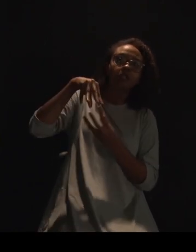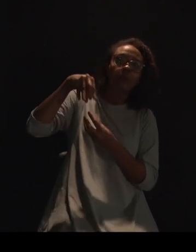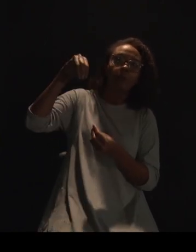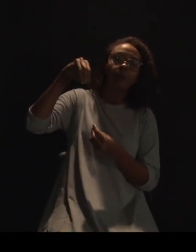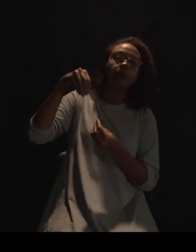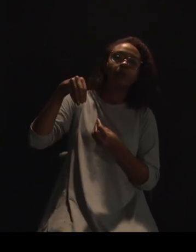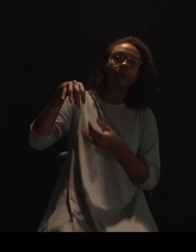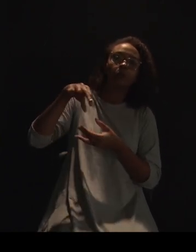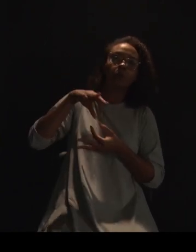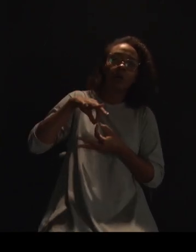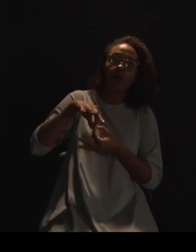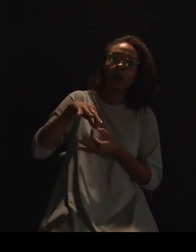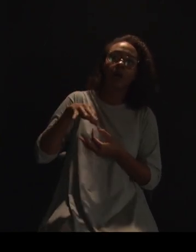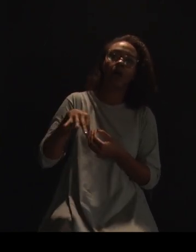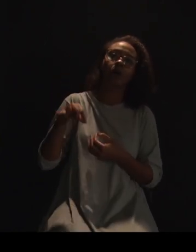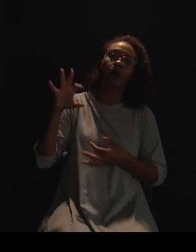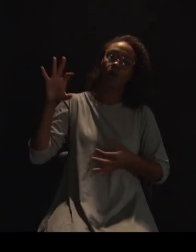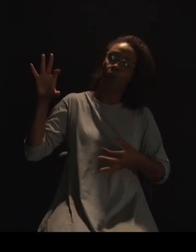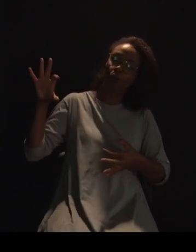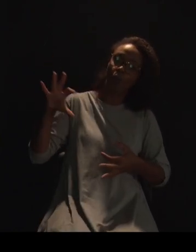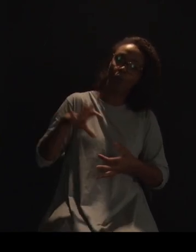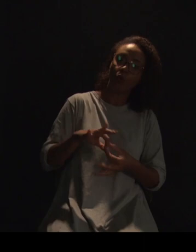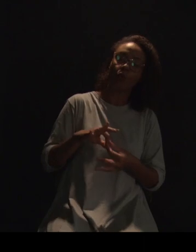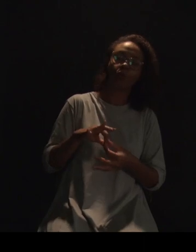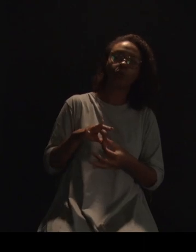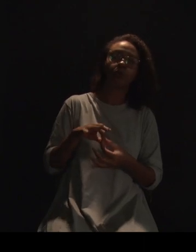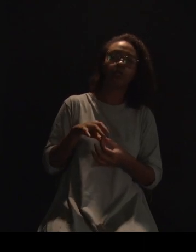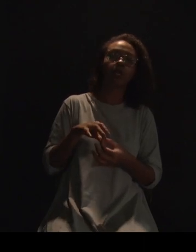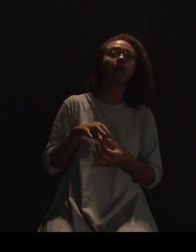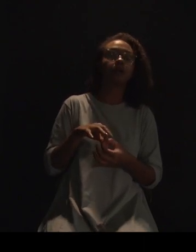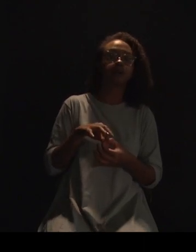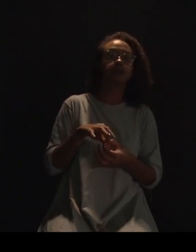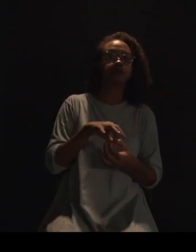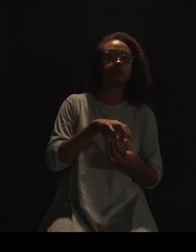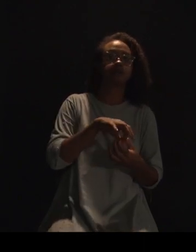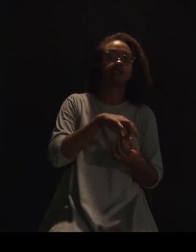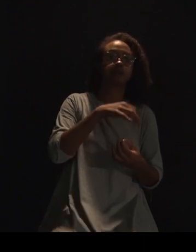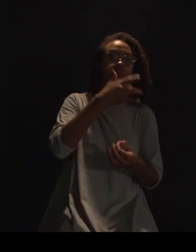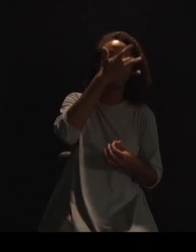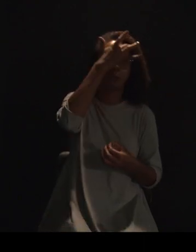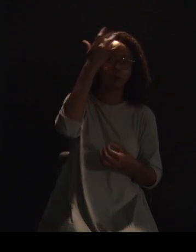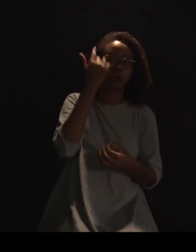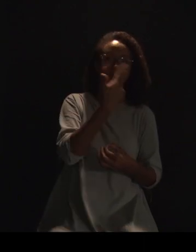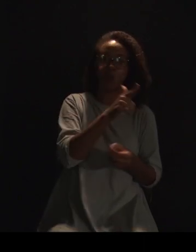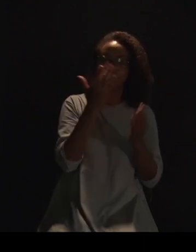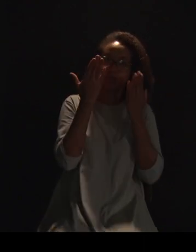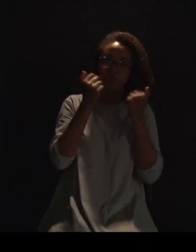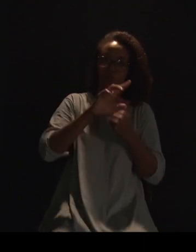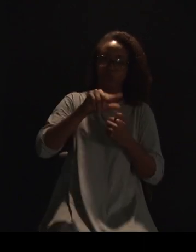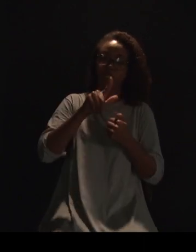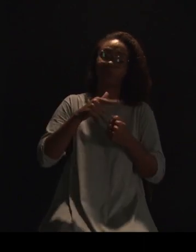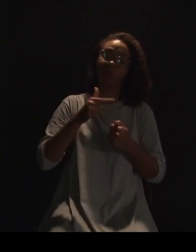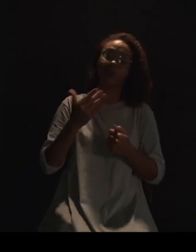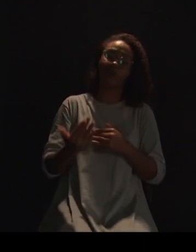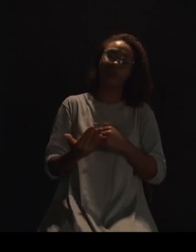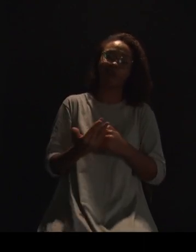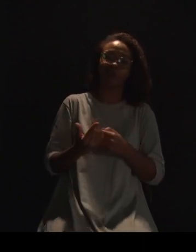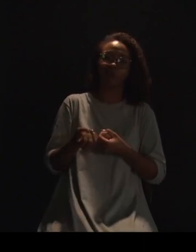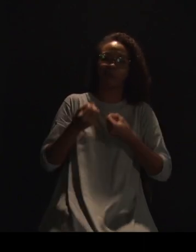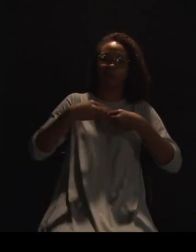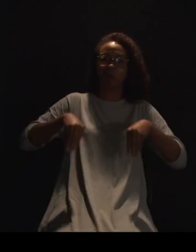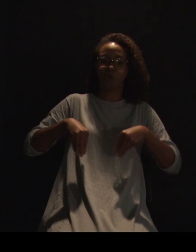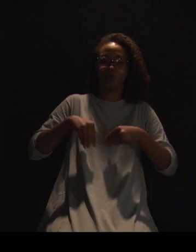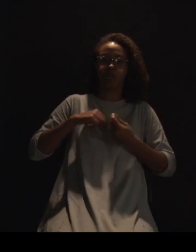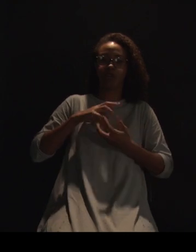conecta se conecta com o não indígena enfraquecia mas eu aprendi com meu pai ele era